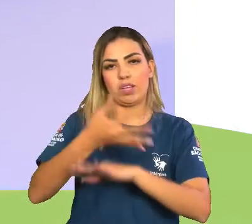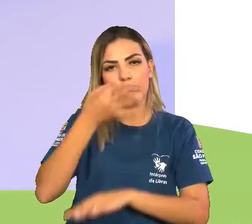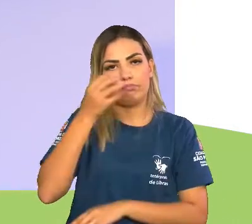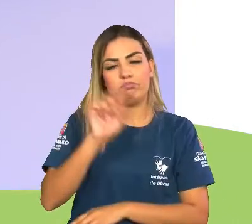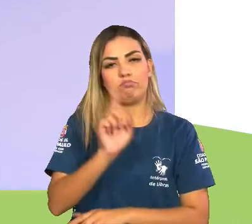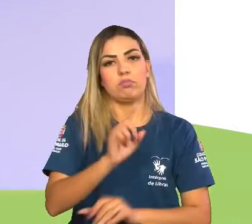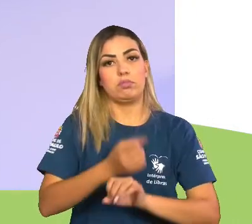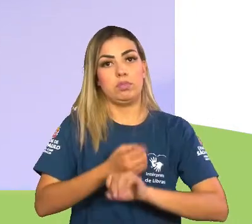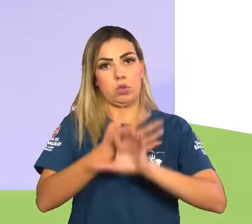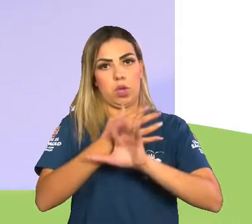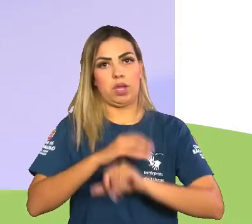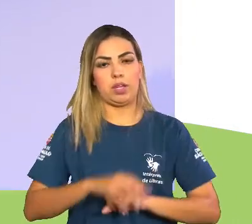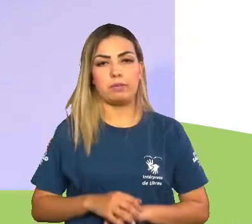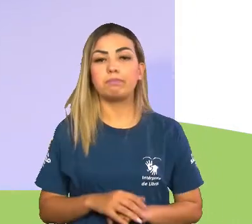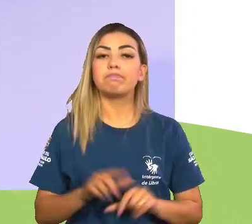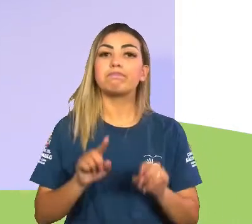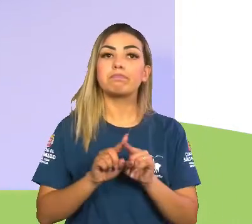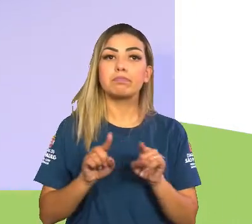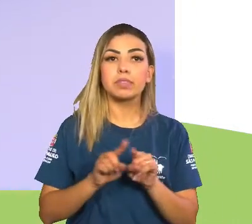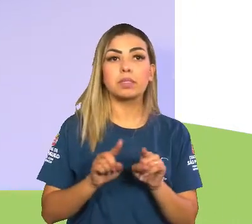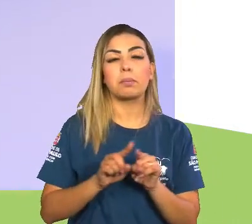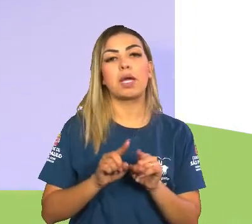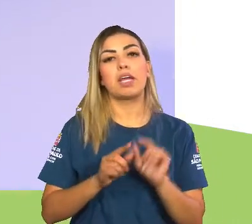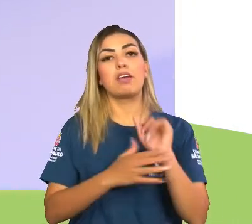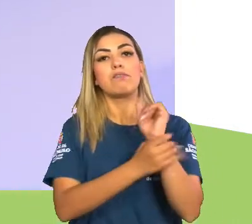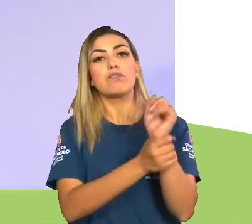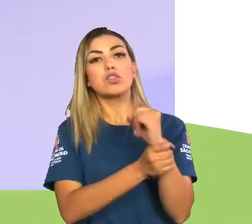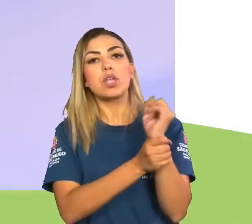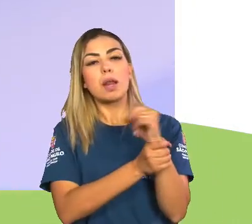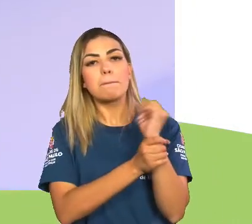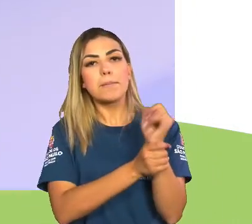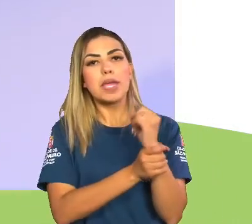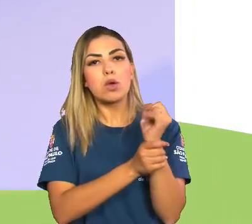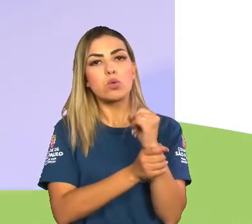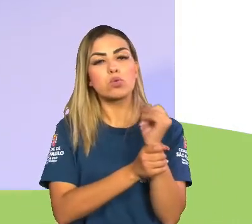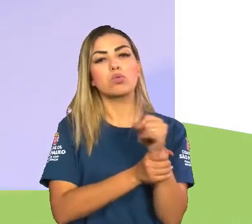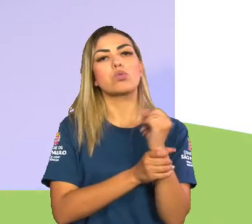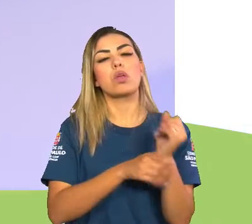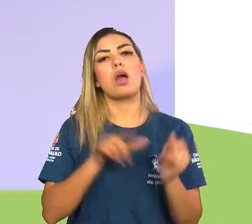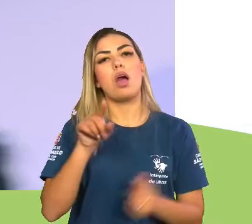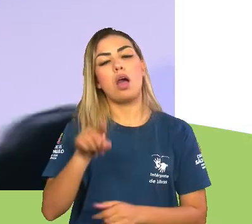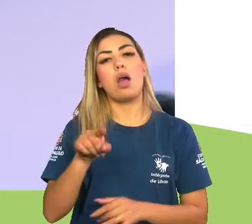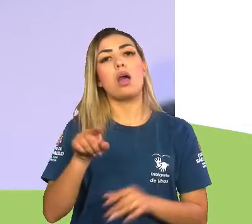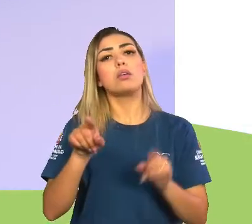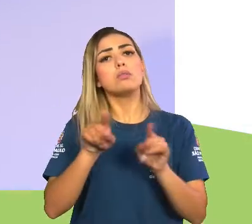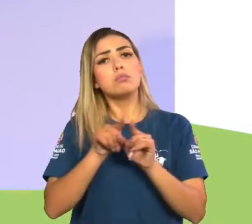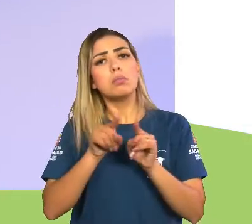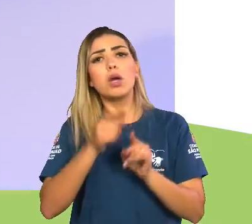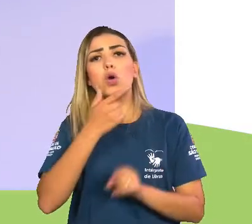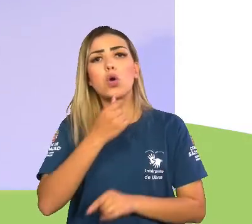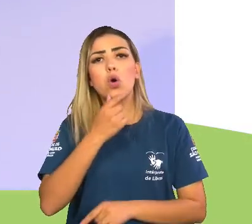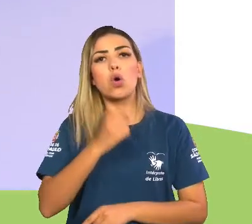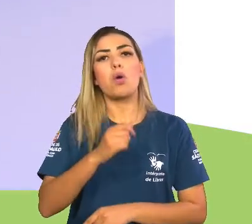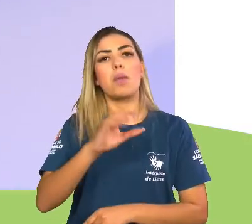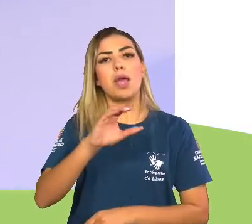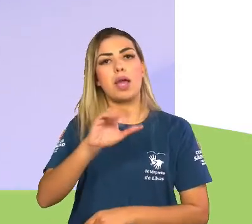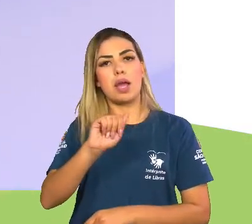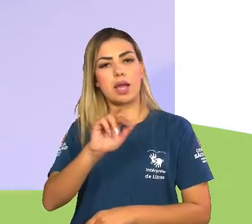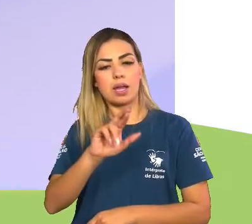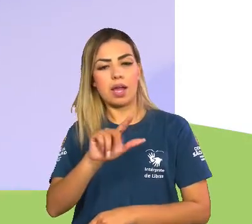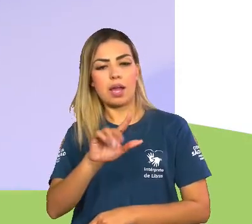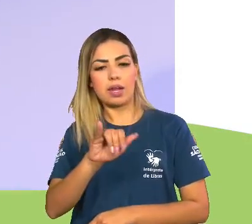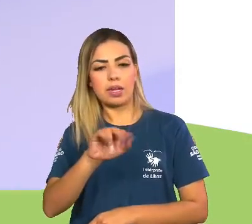O fisioterapeuta Augusto Cruz e o artista e mestre Carlinhos Brown.